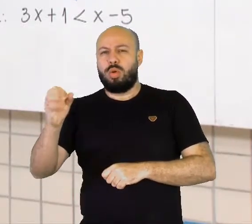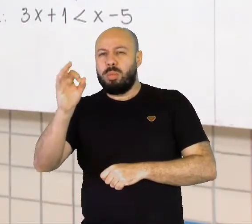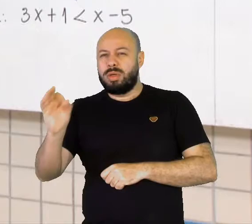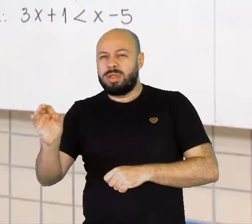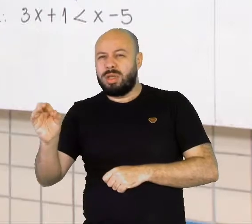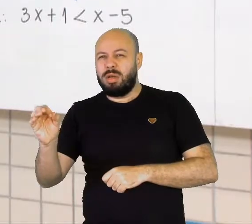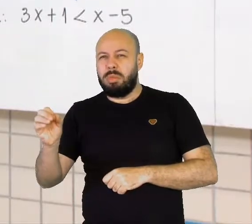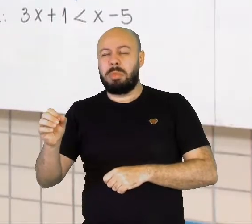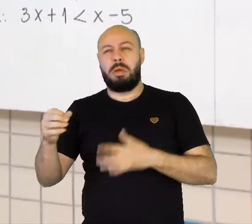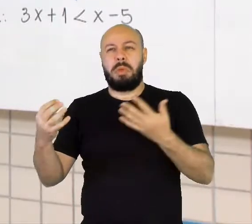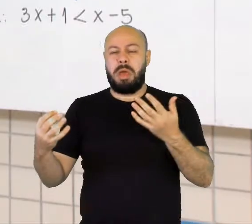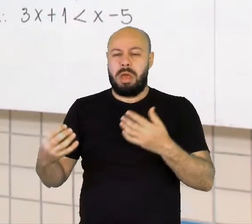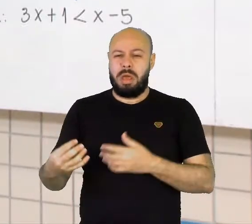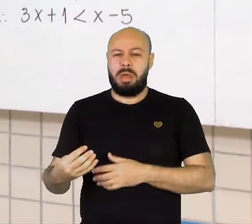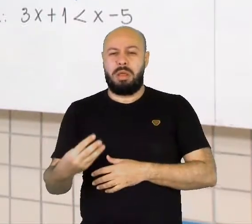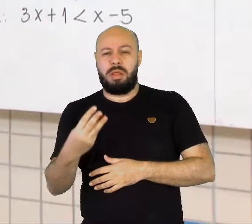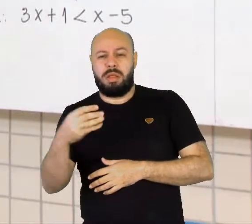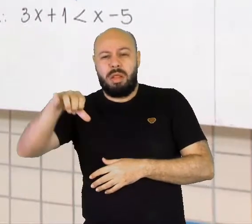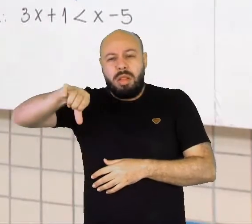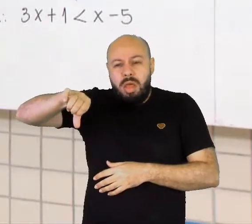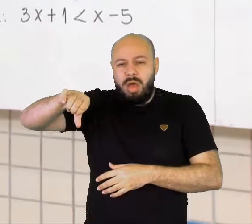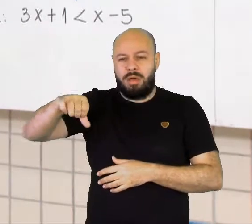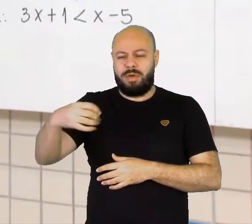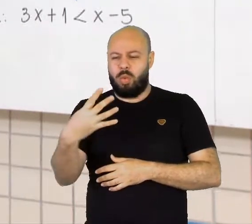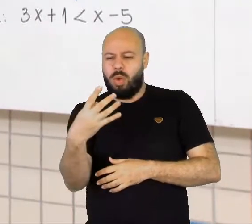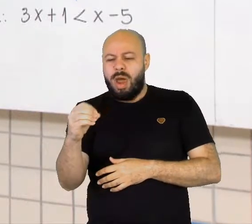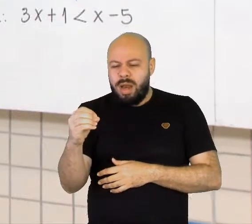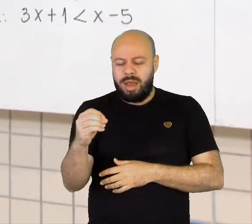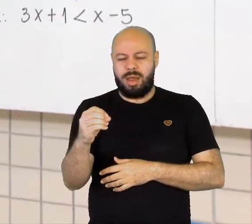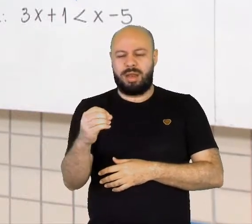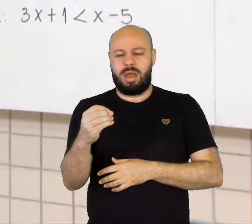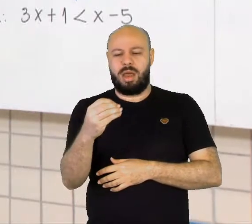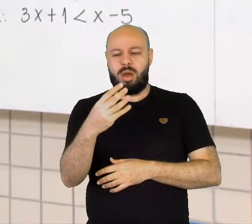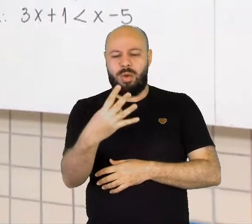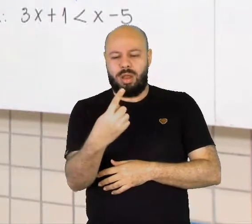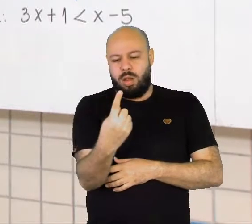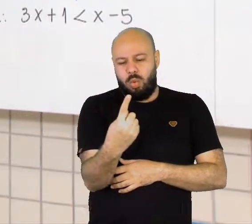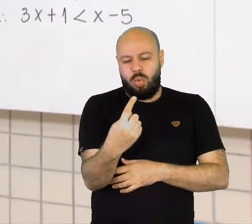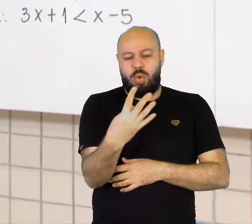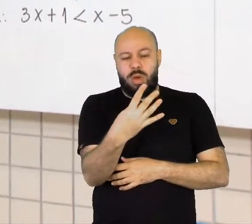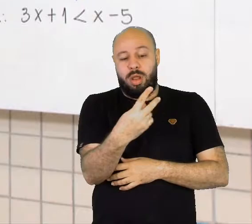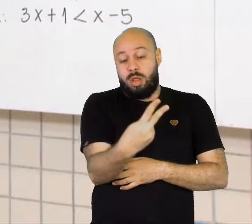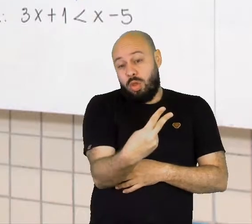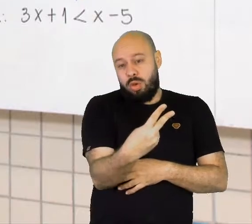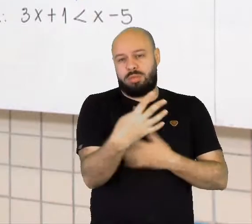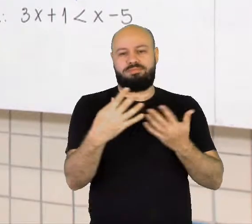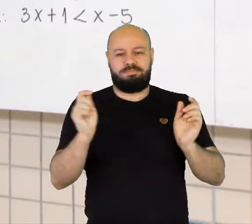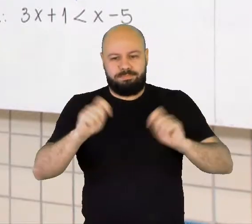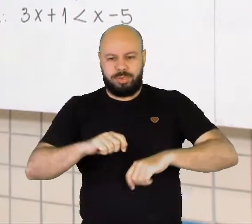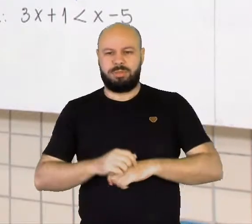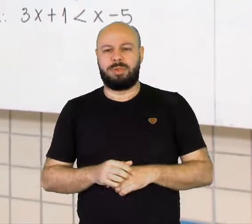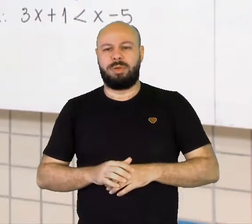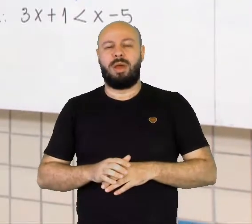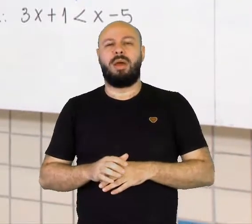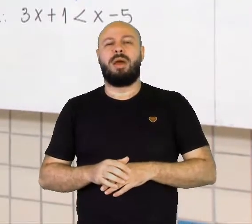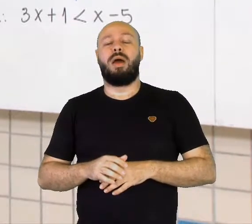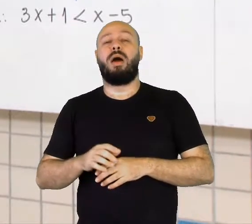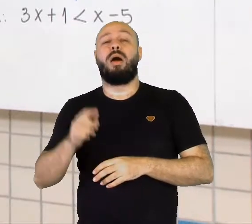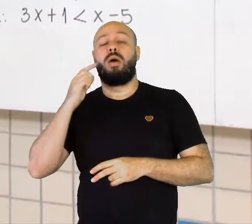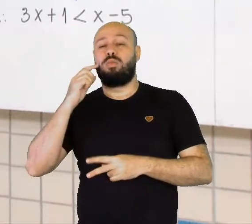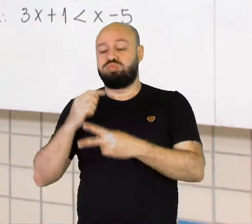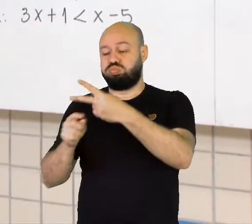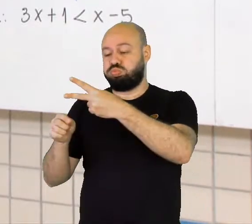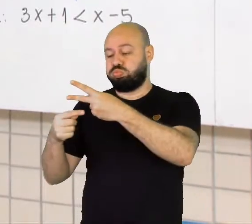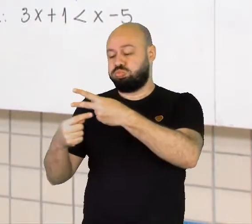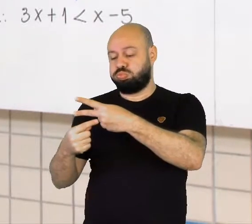40%, com 39% ou até mesmo com 38%. Essa nomenclatura aqui é o que a gente chama